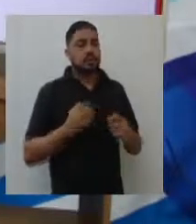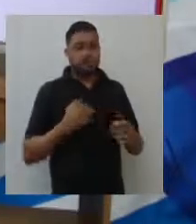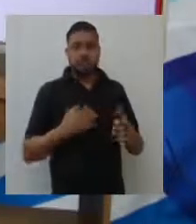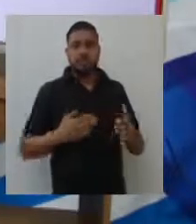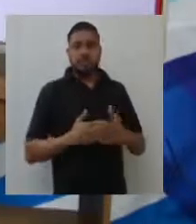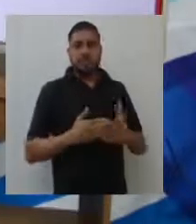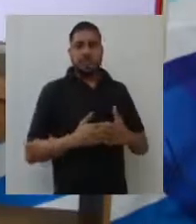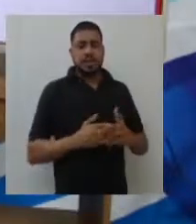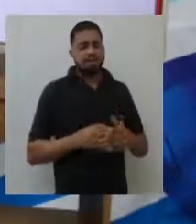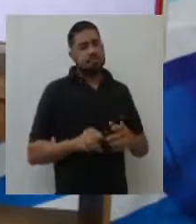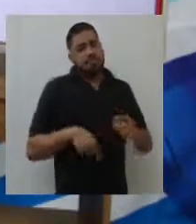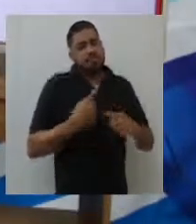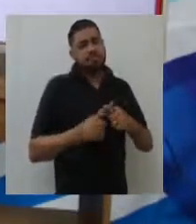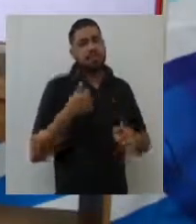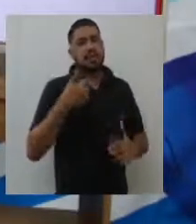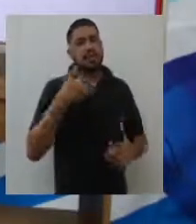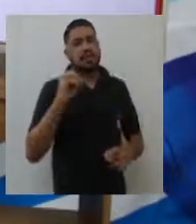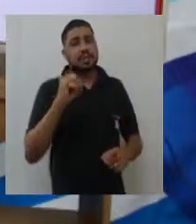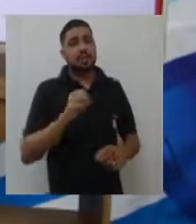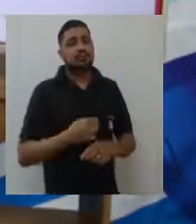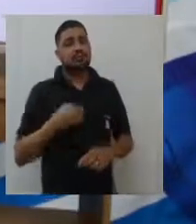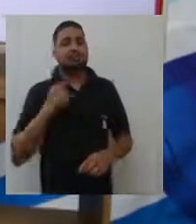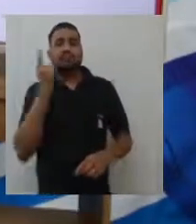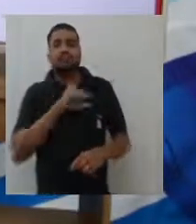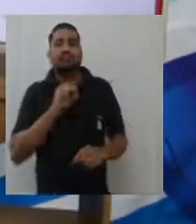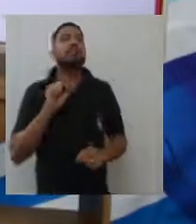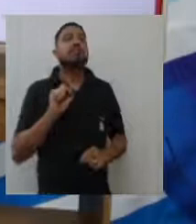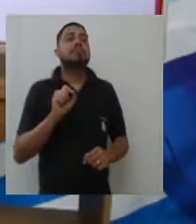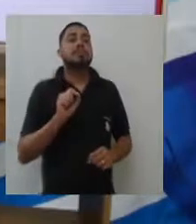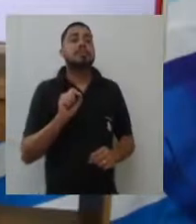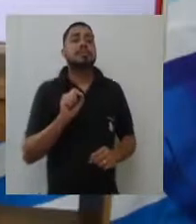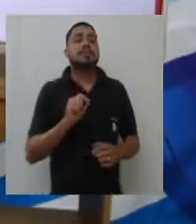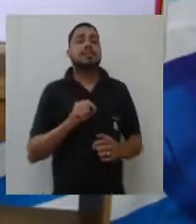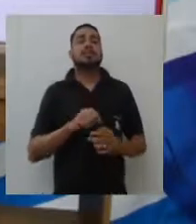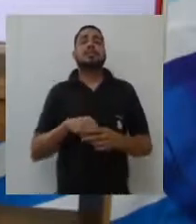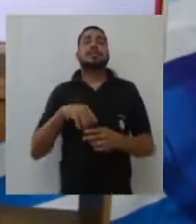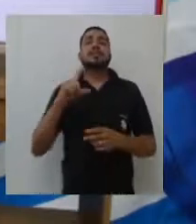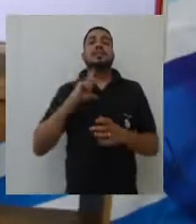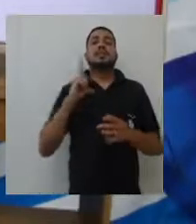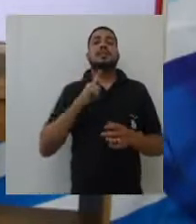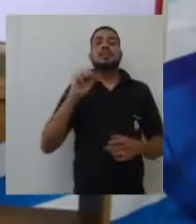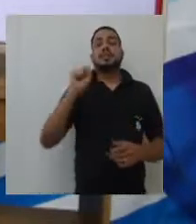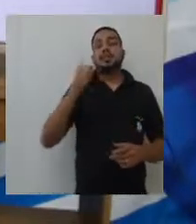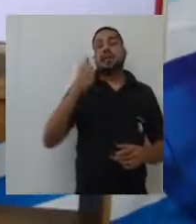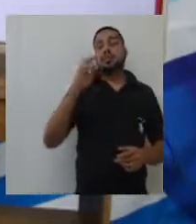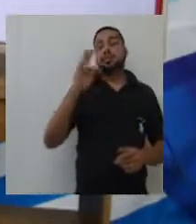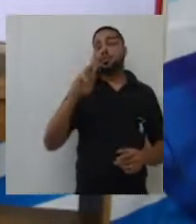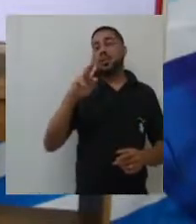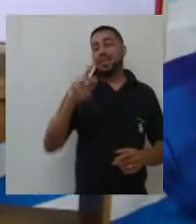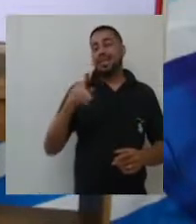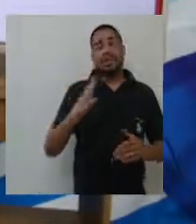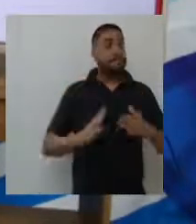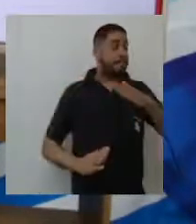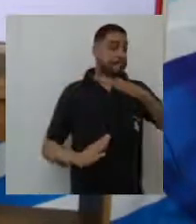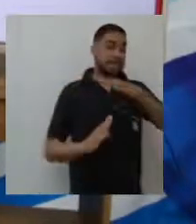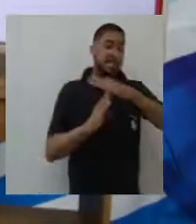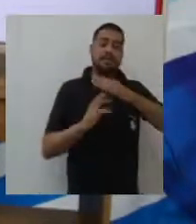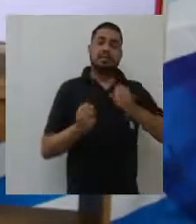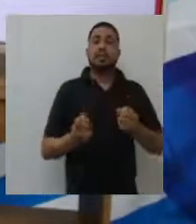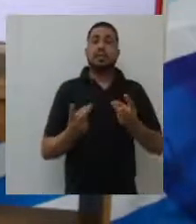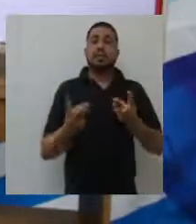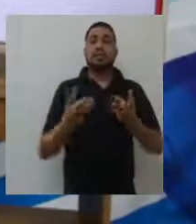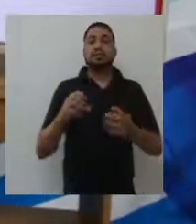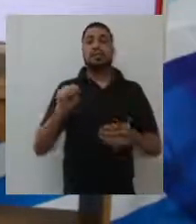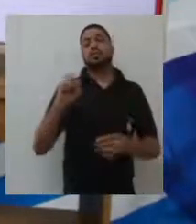limite. Então mais uma dá 10. Então eu consegui o quê? Uma solução saturada. É o máximo, é a quantidade máxima de